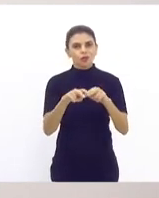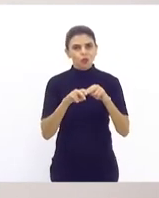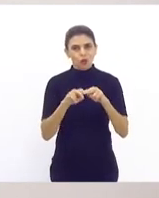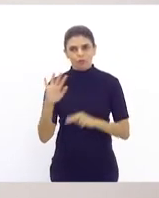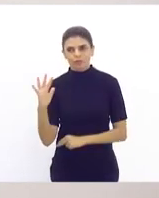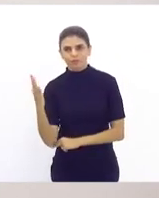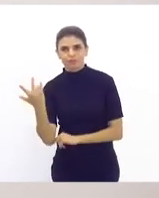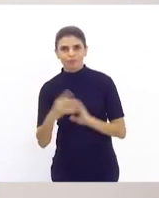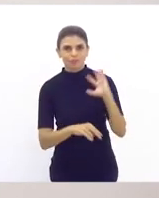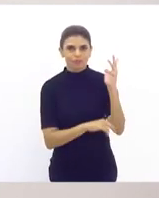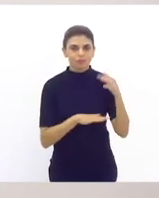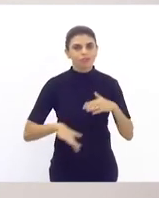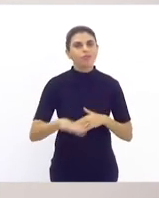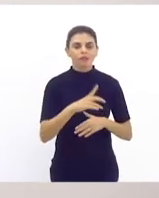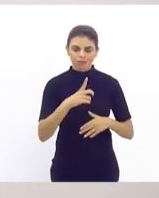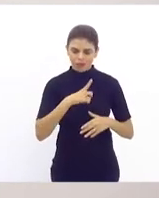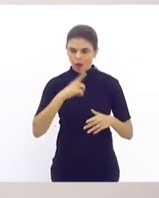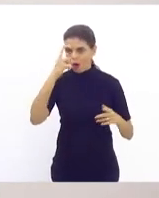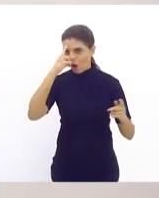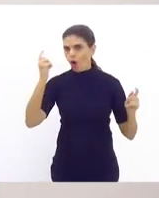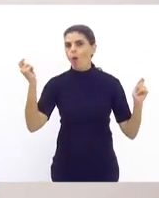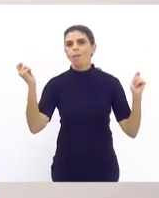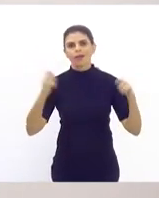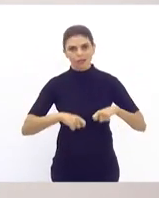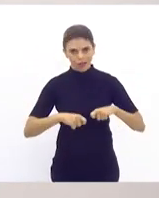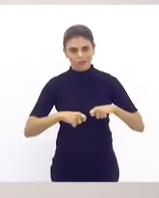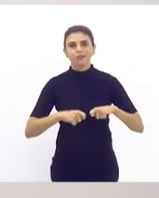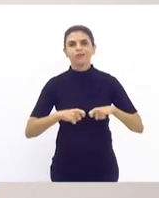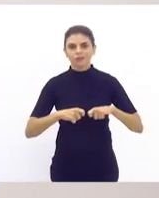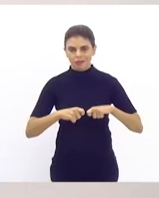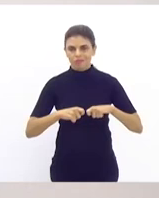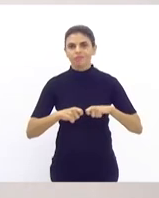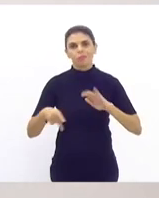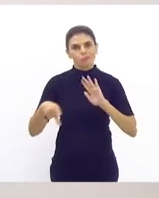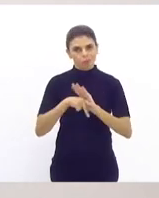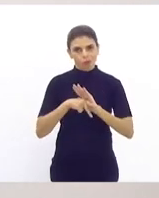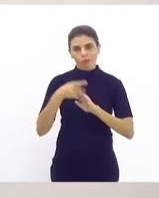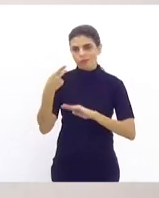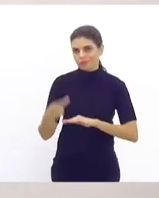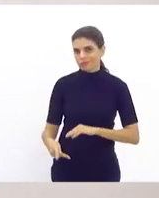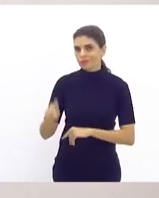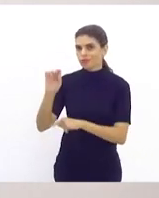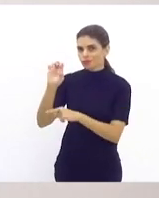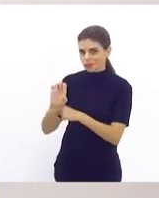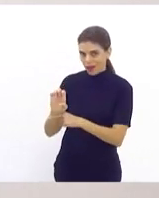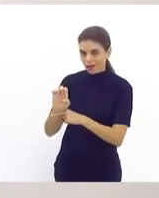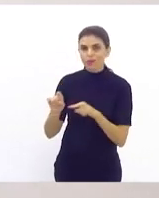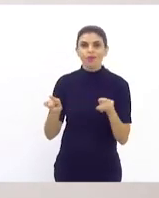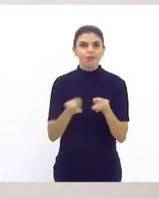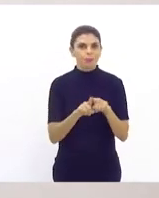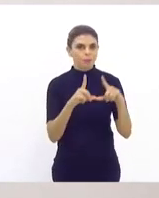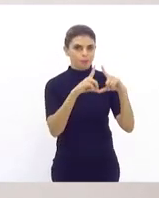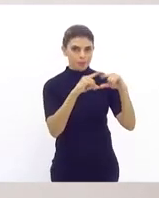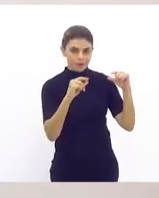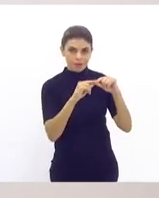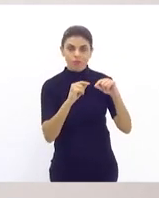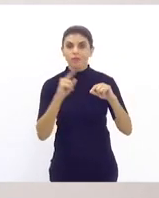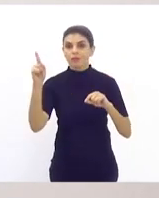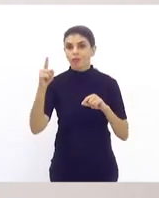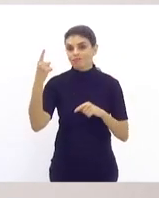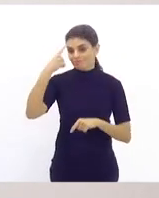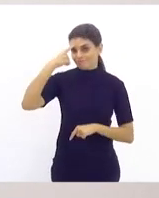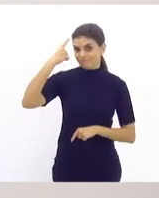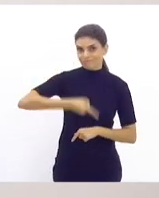tem competência concorrente do Estado e da União. E quando a gente fala em competência concorrente, cabe à União legislar sobre